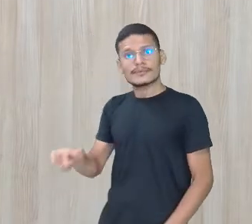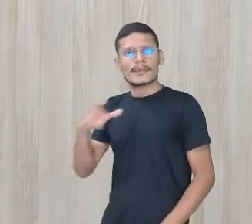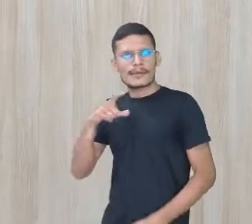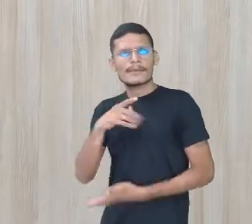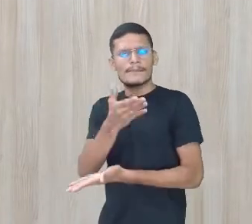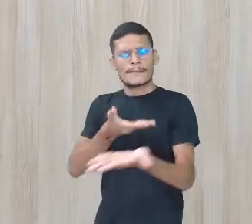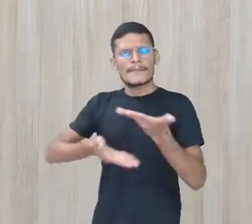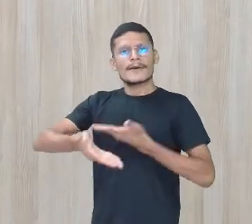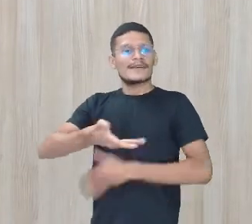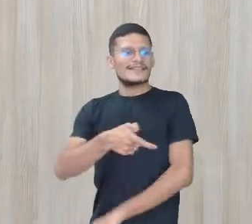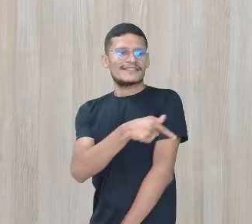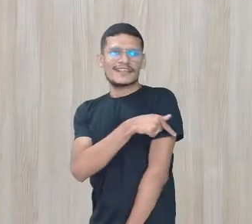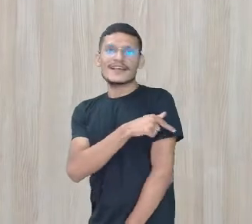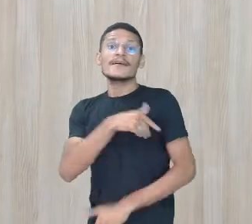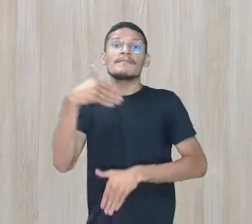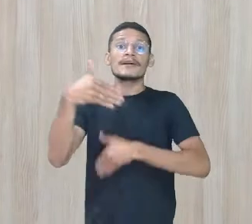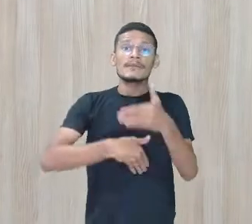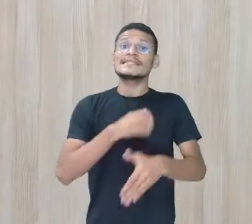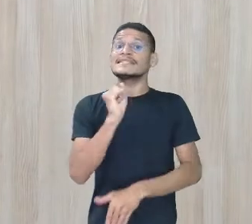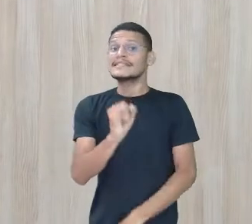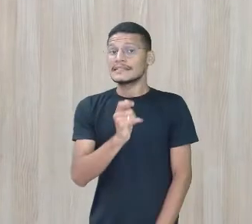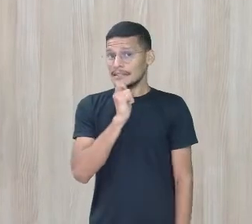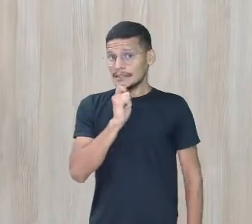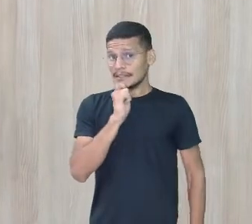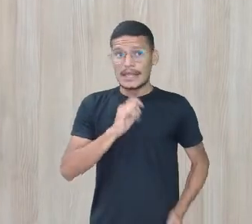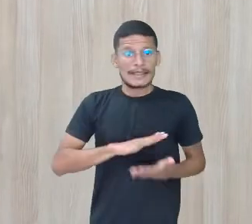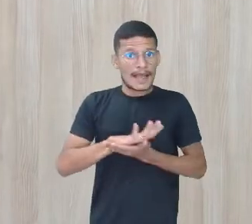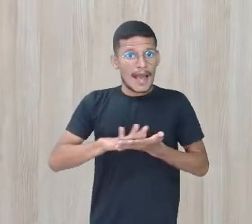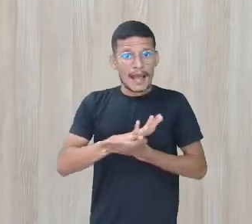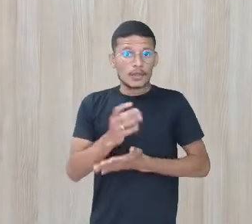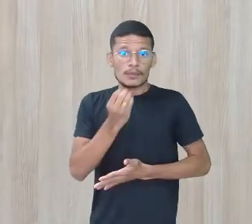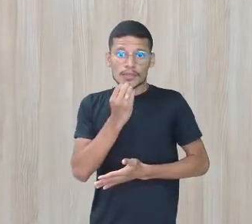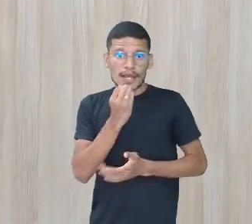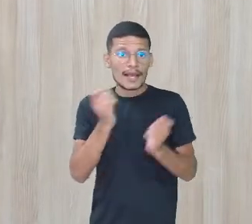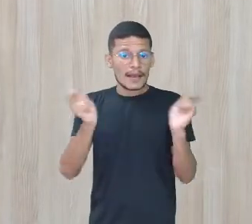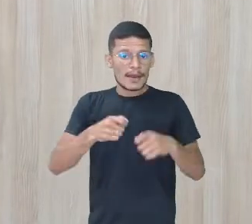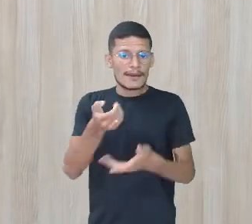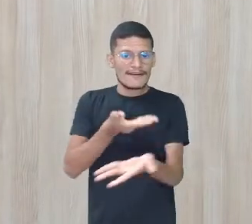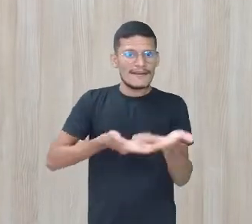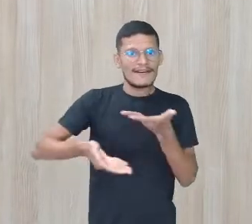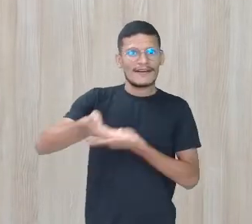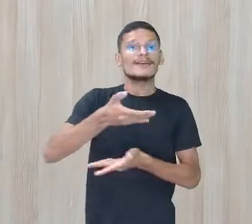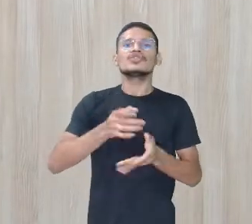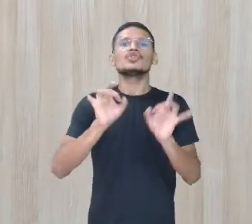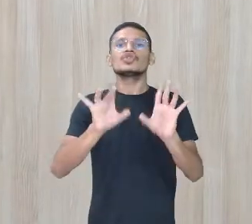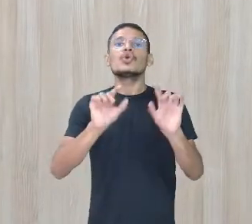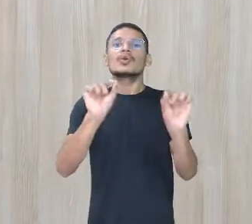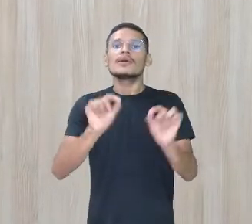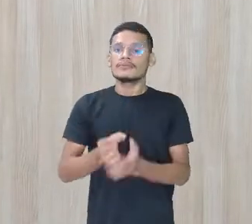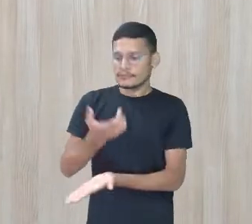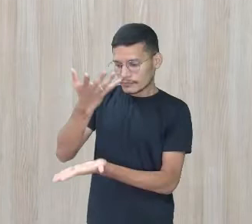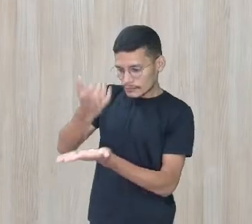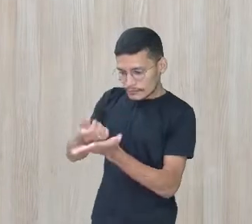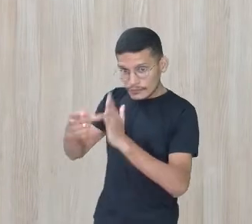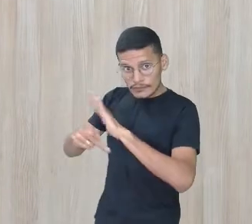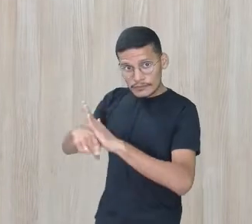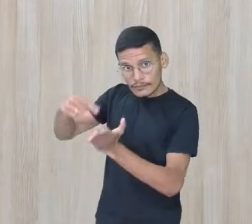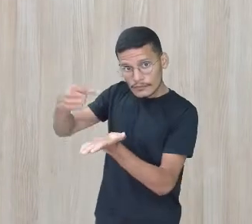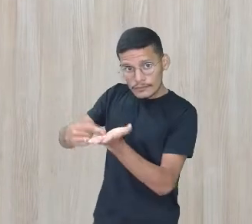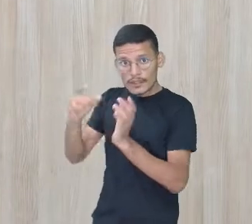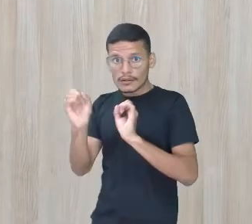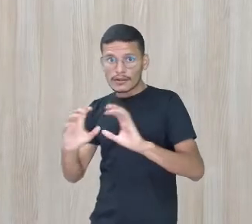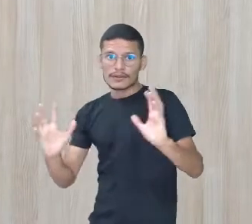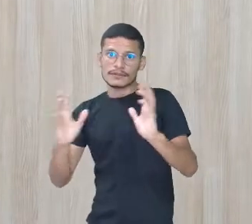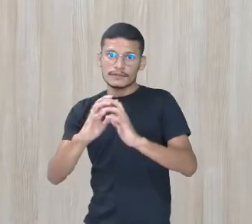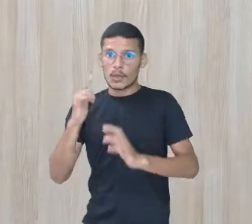muito participativo, né, mas quem ainda não, né, teve essa oportunidade de interagir conosco, basta baixar o aplicativo da Educa Recife,